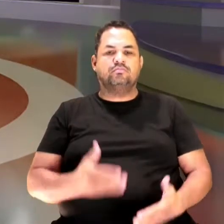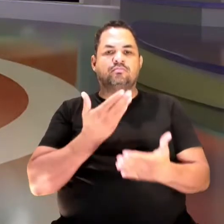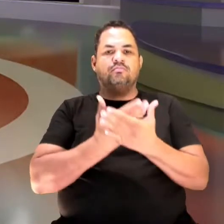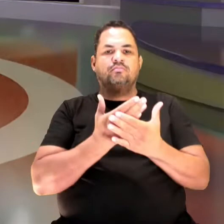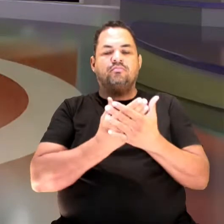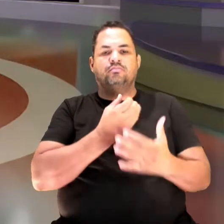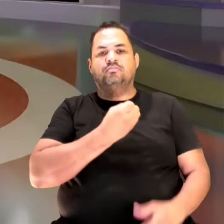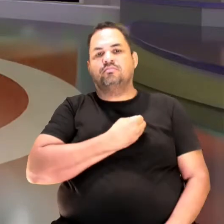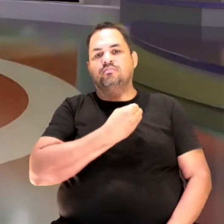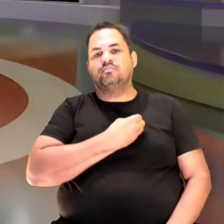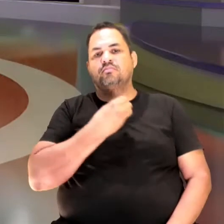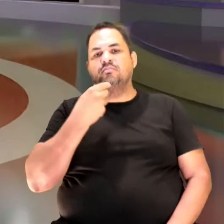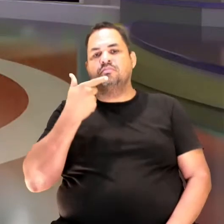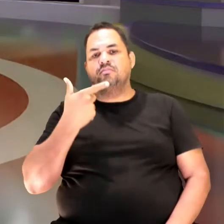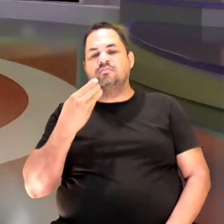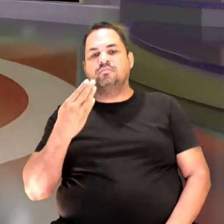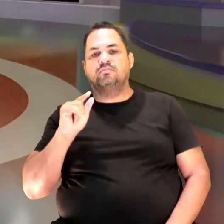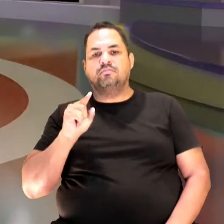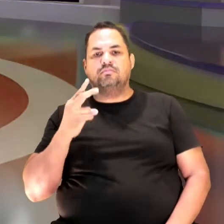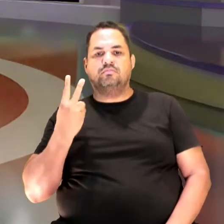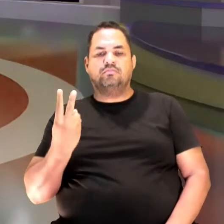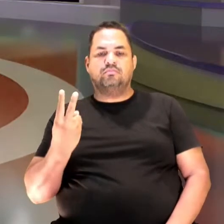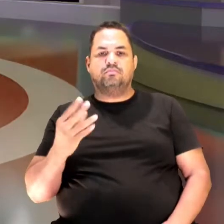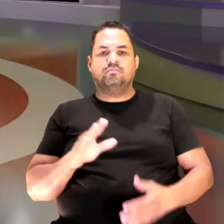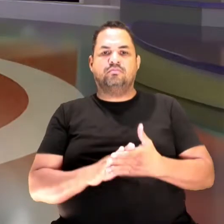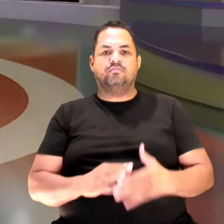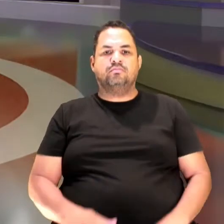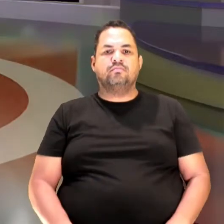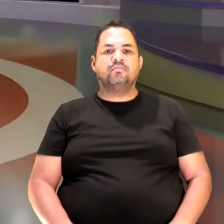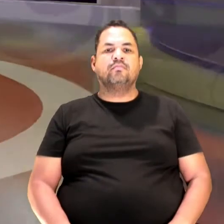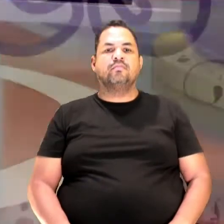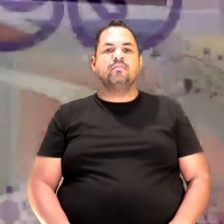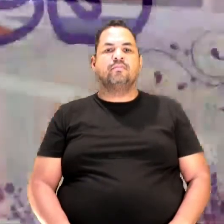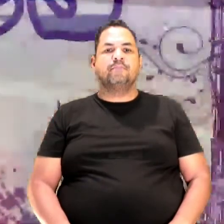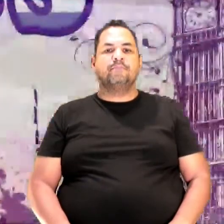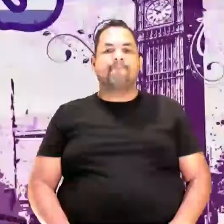aula 24.1. Estamos na 24.2, so let's begin.